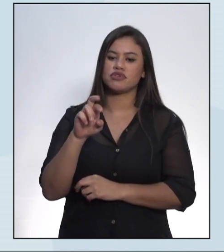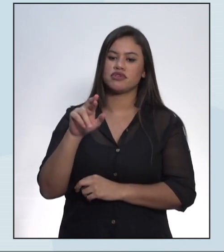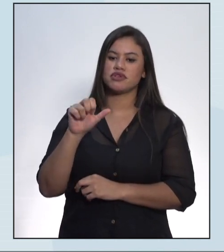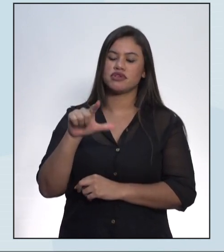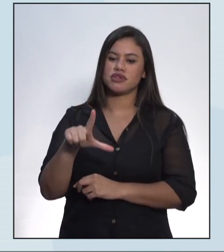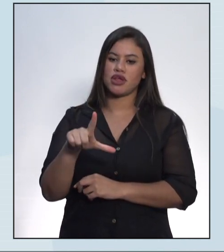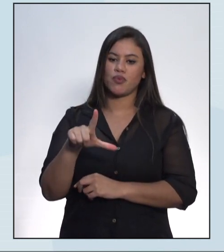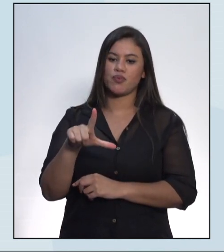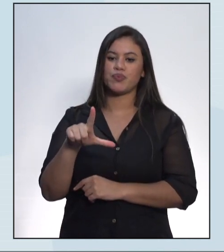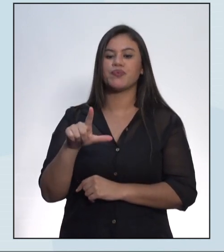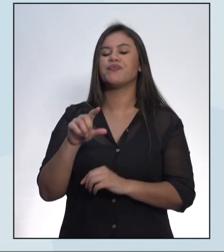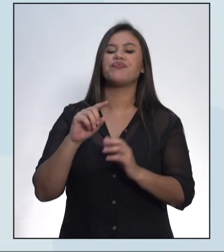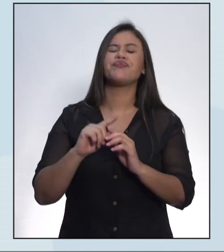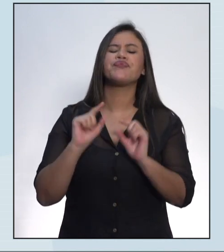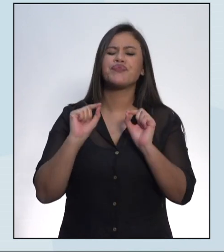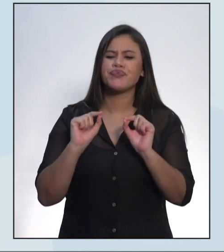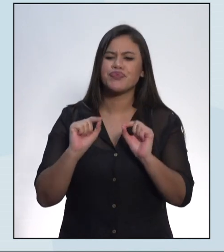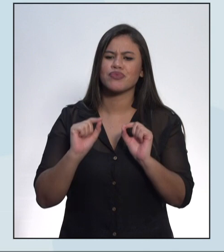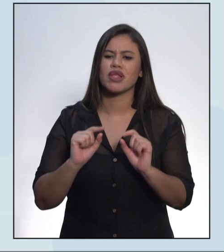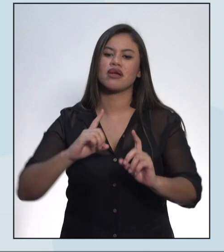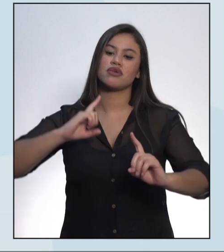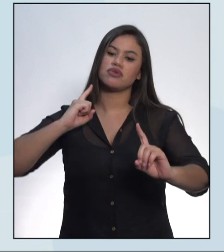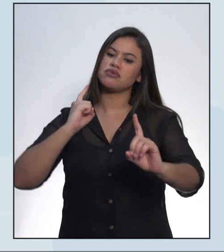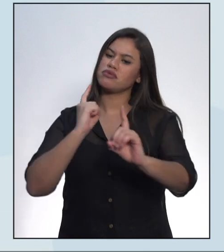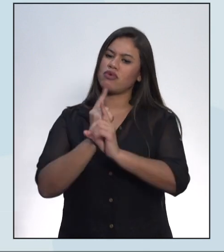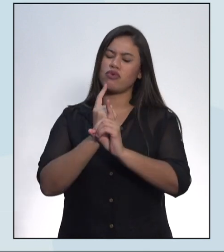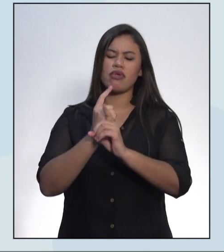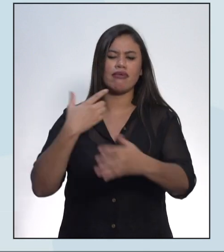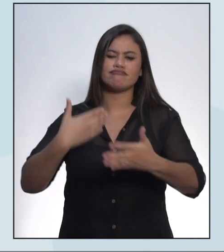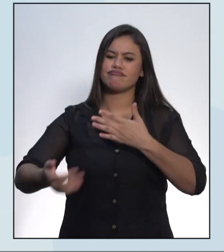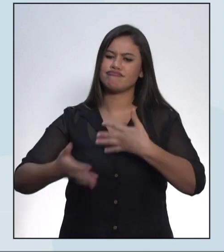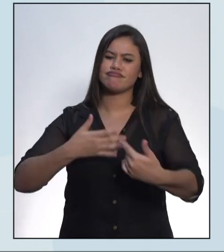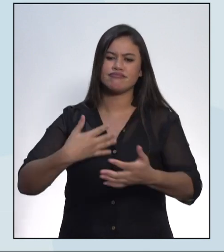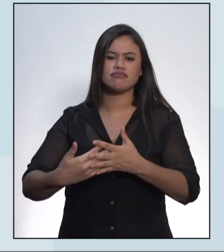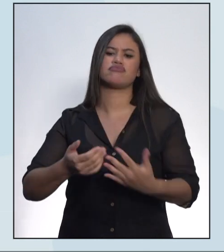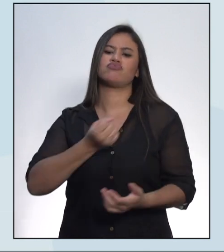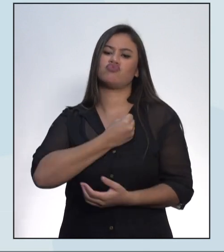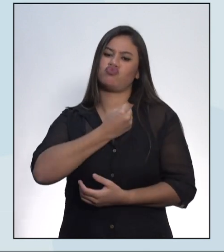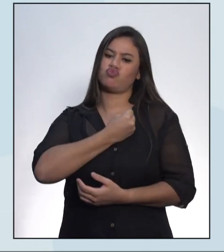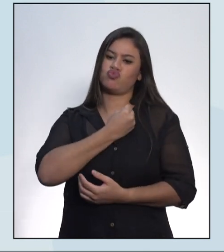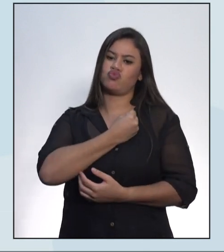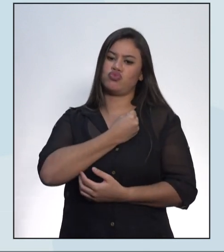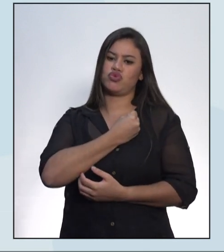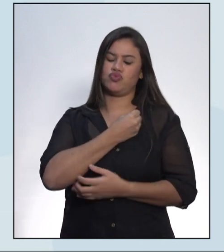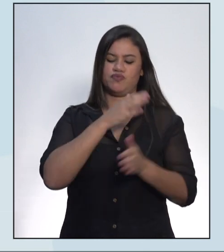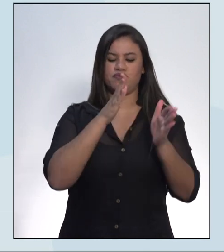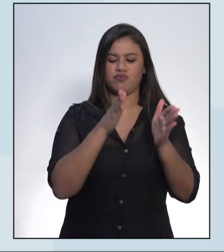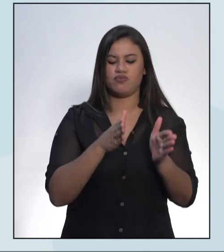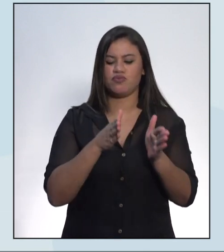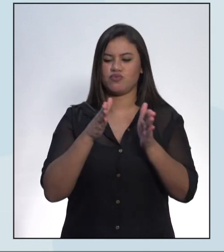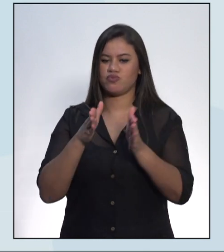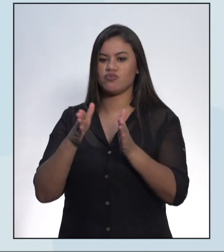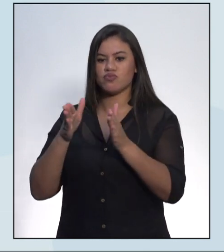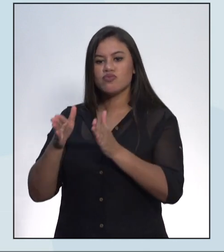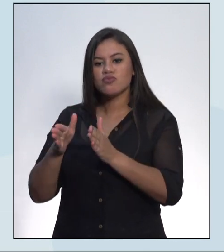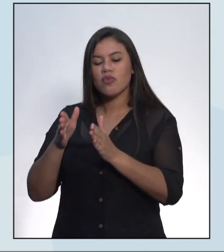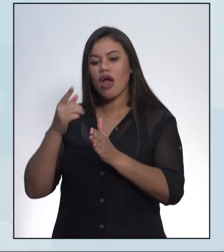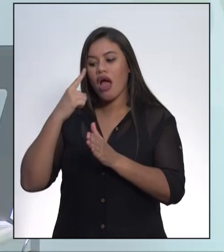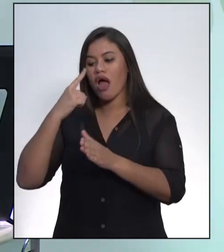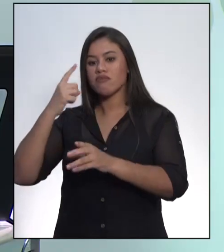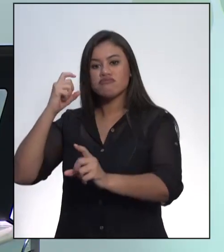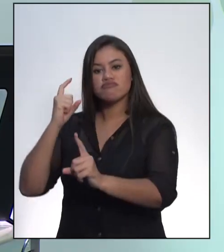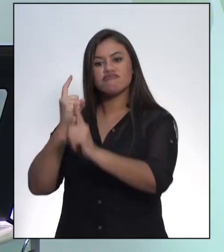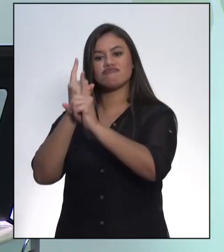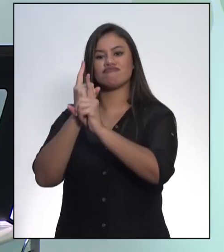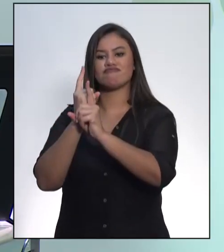poder encontrar qualquer termo, qualquer relação dentro de uma sequência. Então, por exemplo, eu quero o